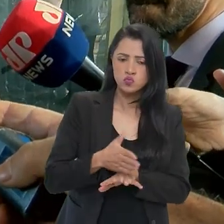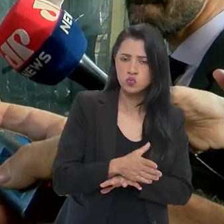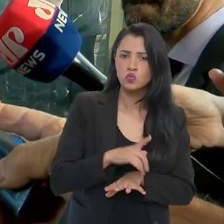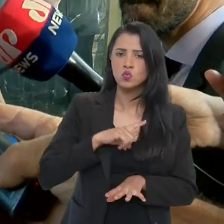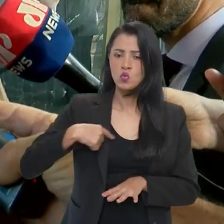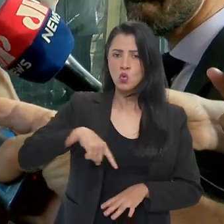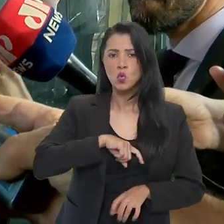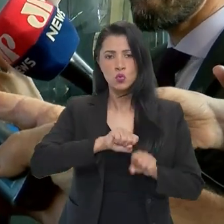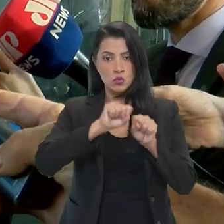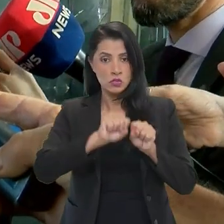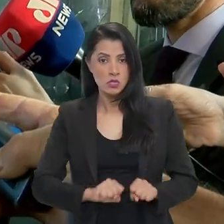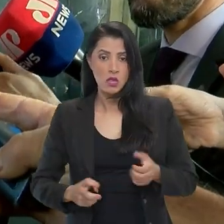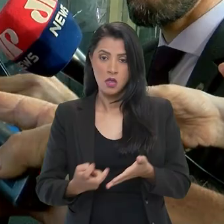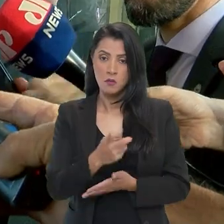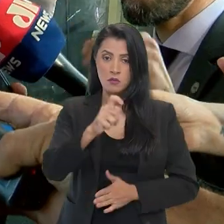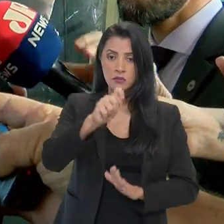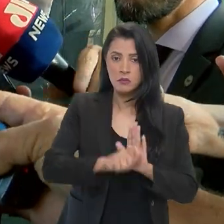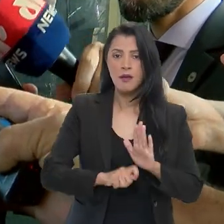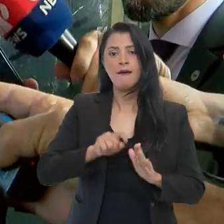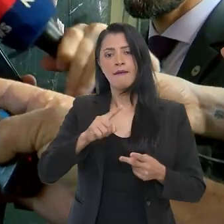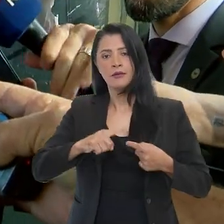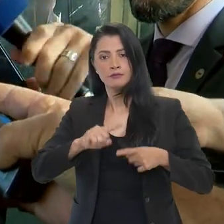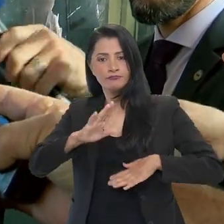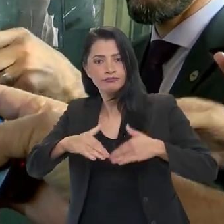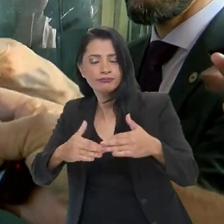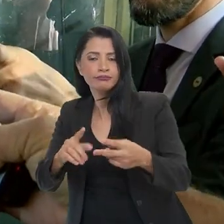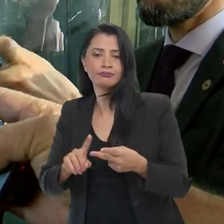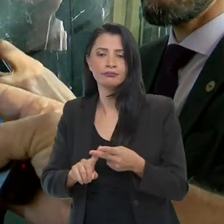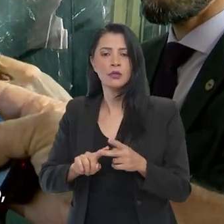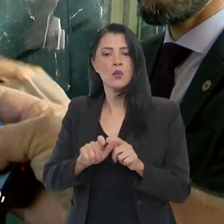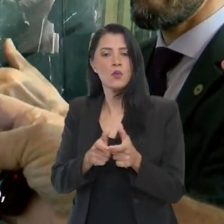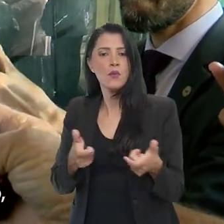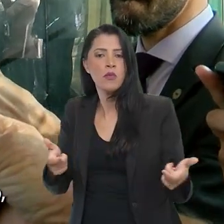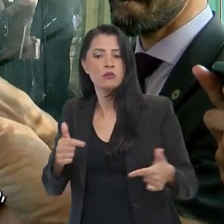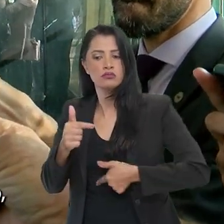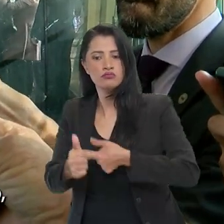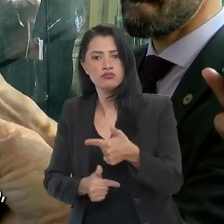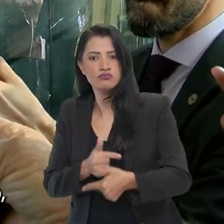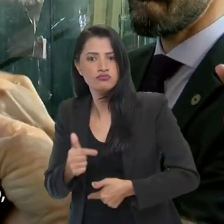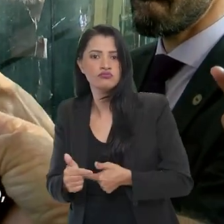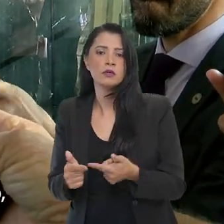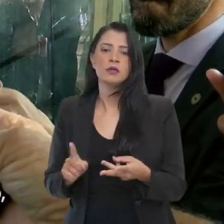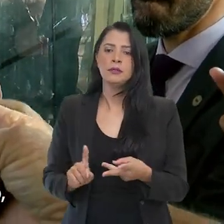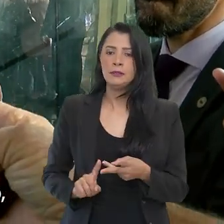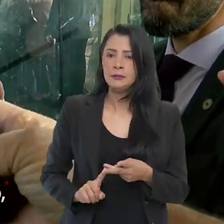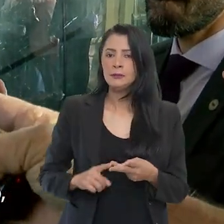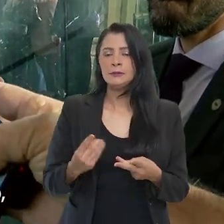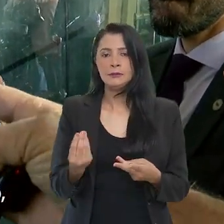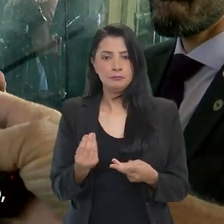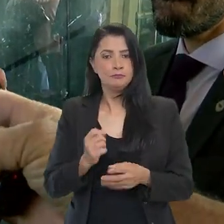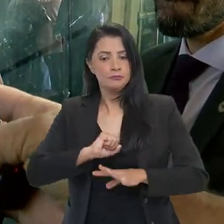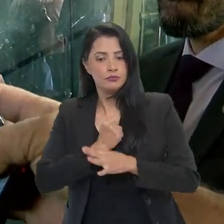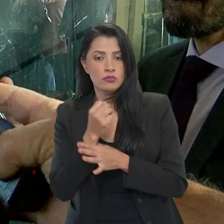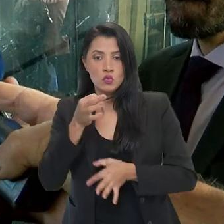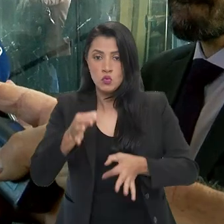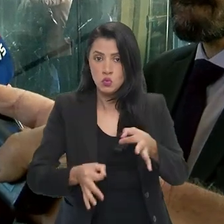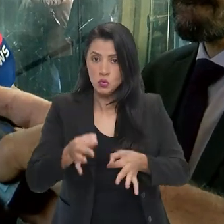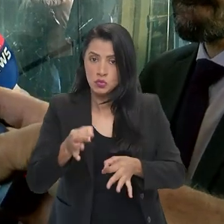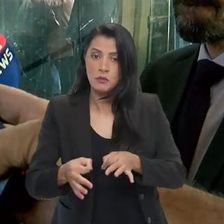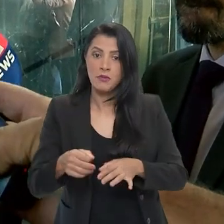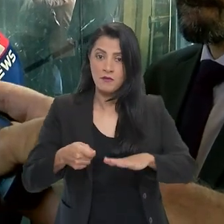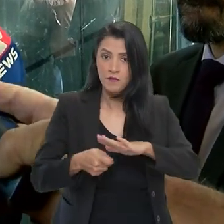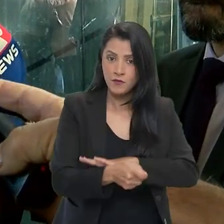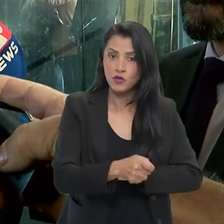dos gargalos do nosso sistema tributário para o desenvolvimento, aumento da produtividade do trabalho,